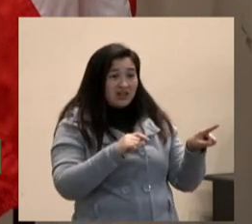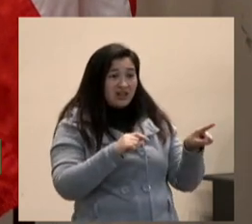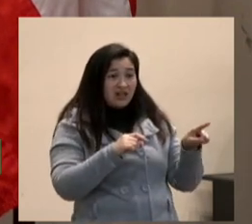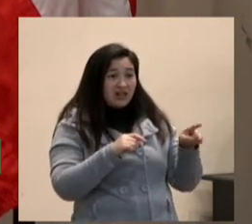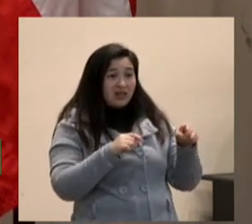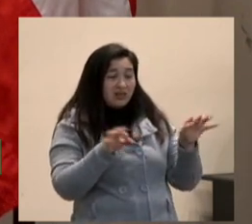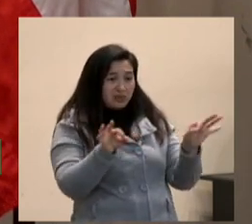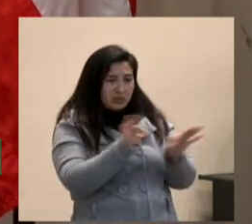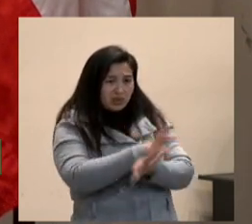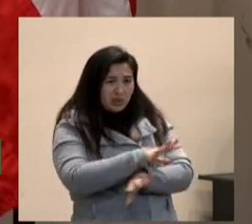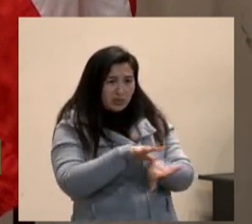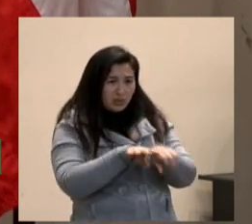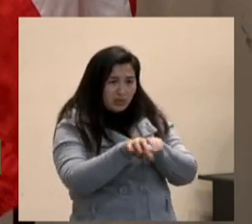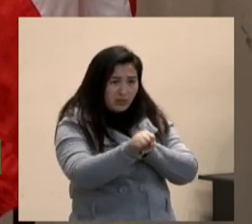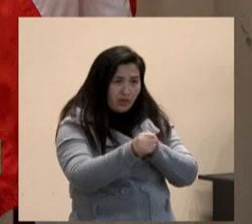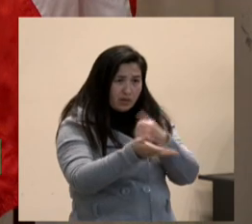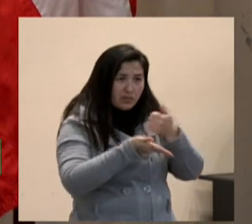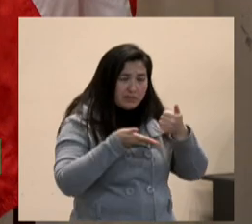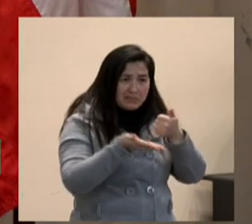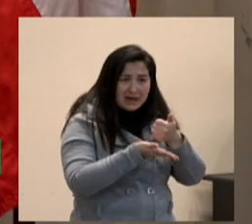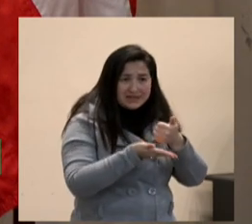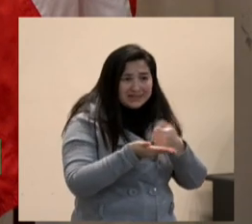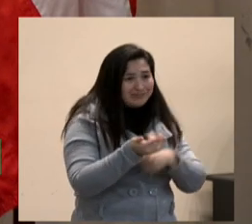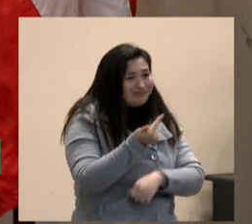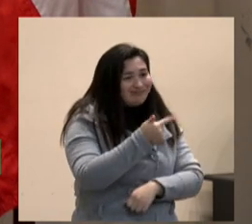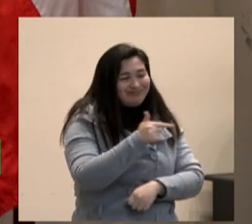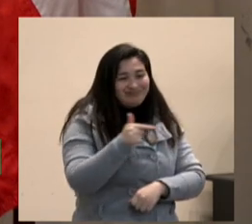não concluíram a educação básica.